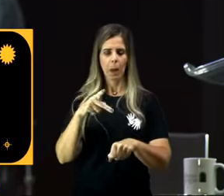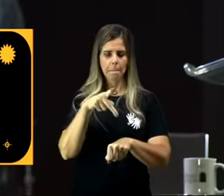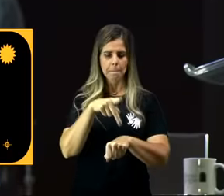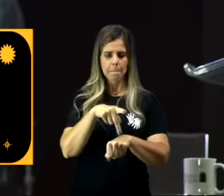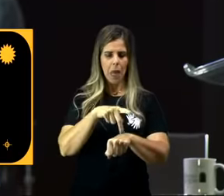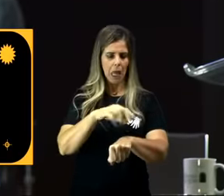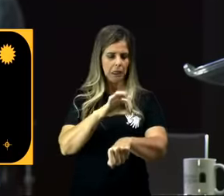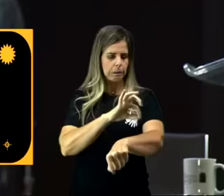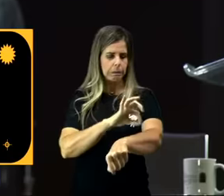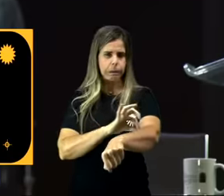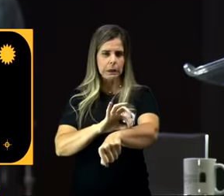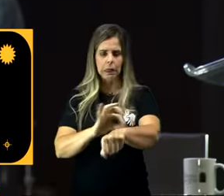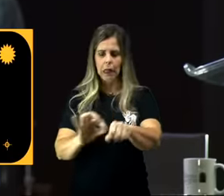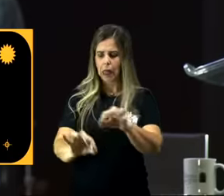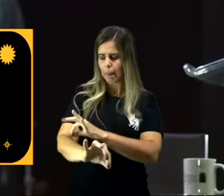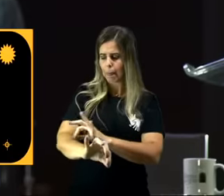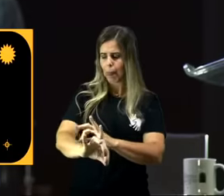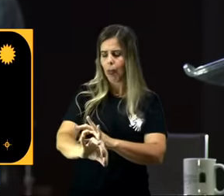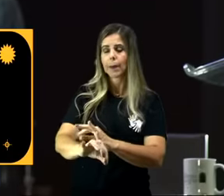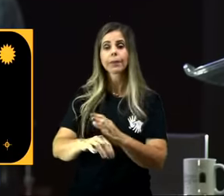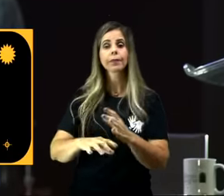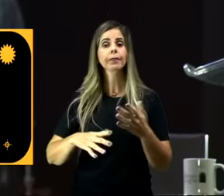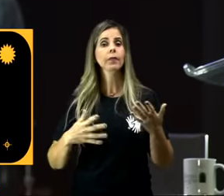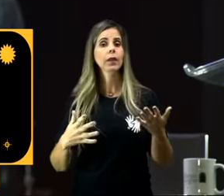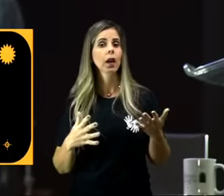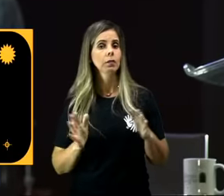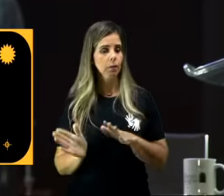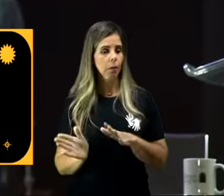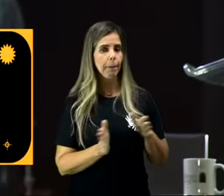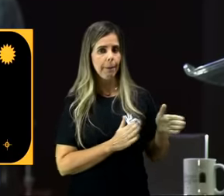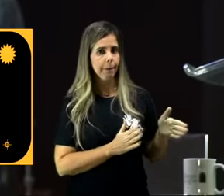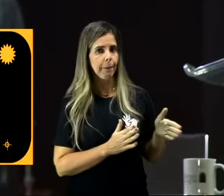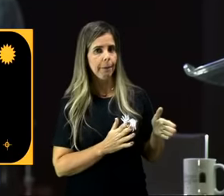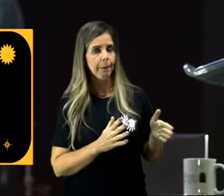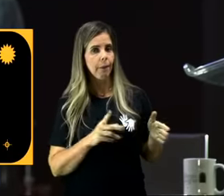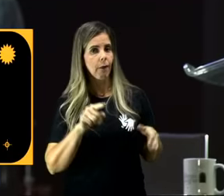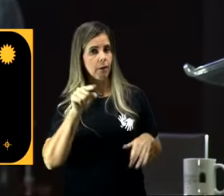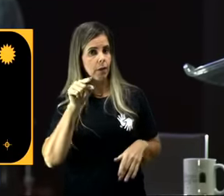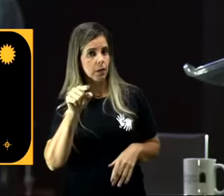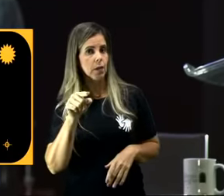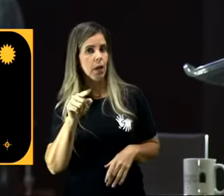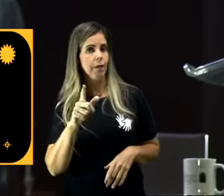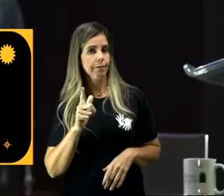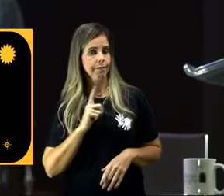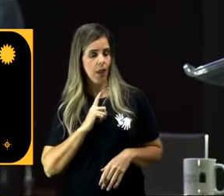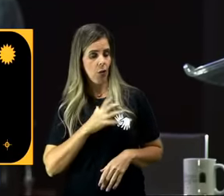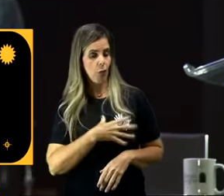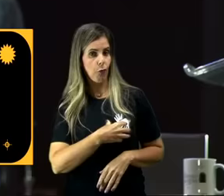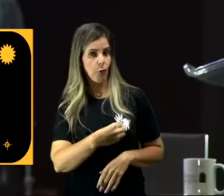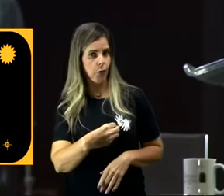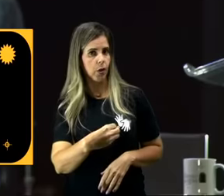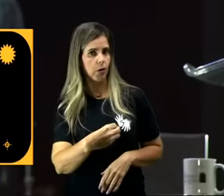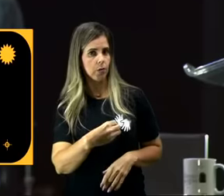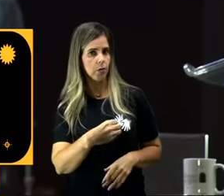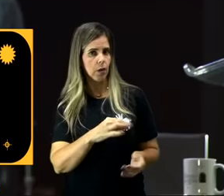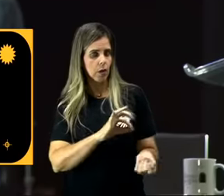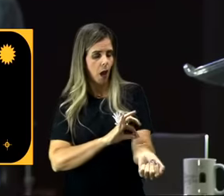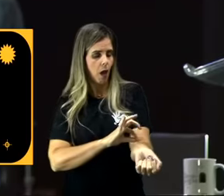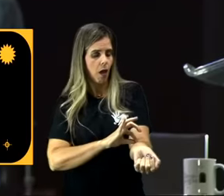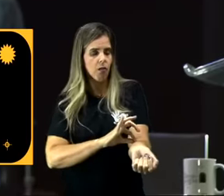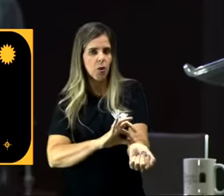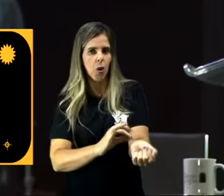para pais que têm filhos que estão se cortando. E você está pensando assim: ah, isso é coisa de modinha, daqui a pouco acaba. Não é modinha não, isso é